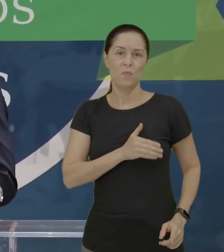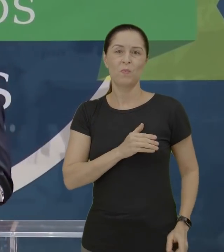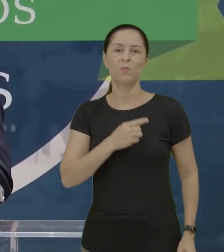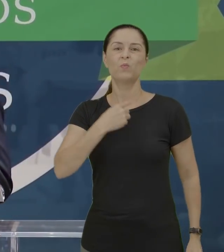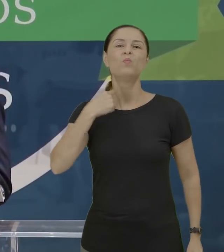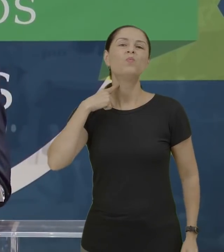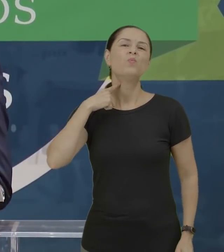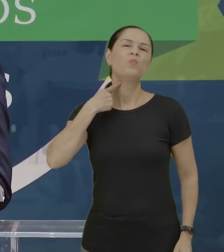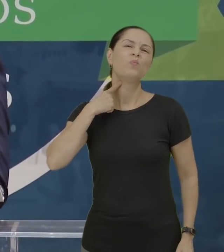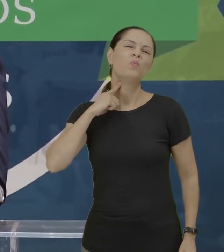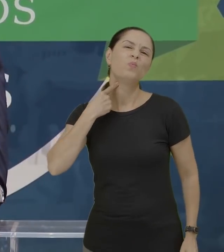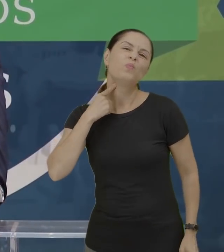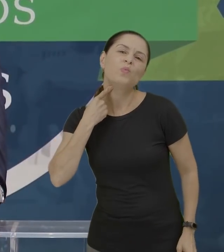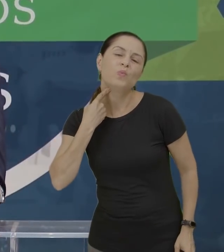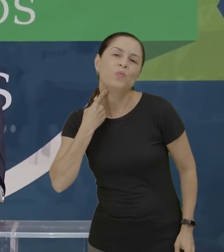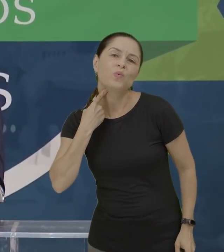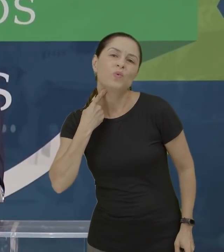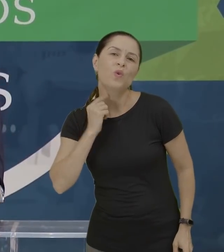Se vocês perceberem,